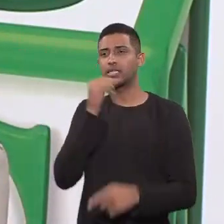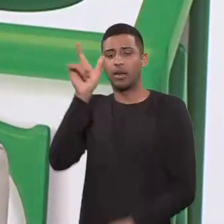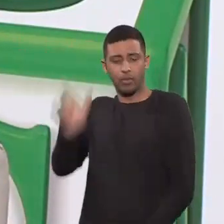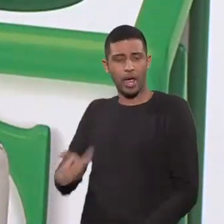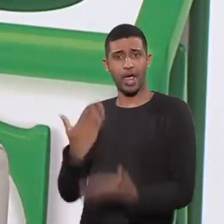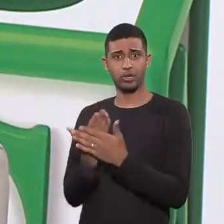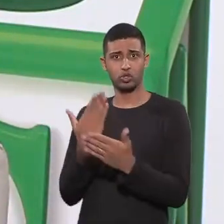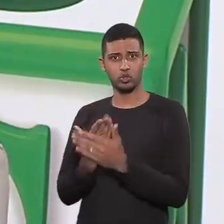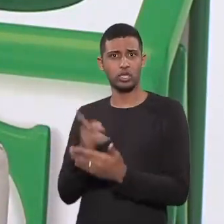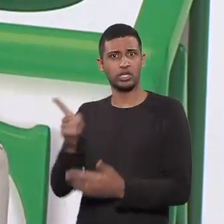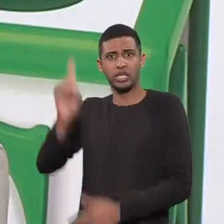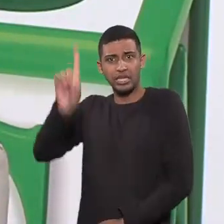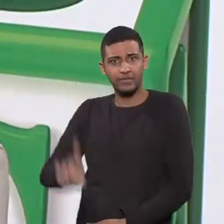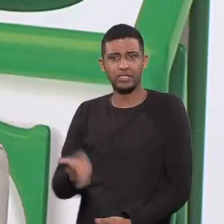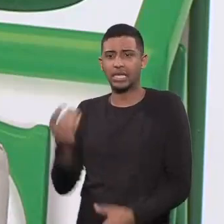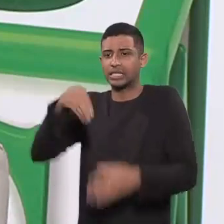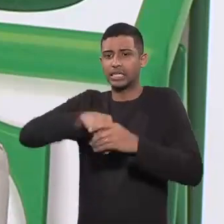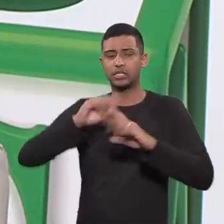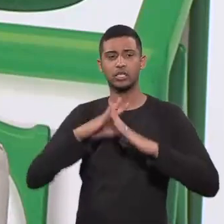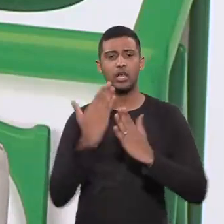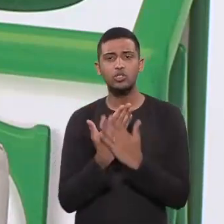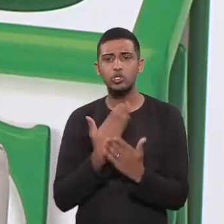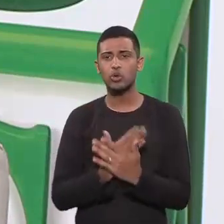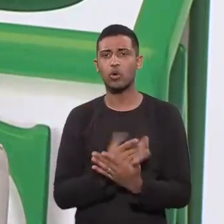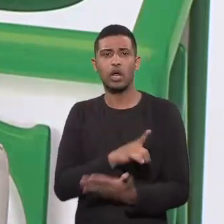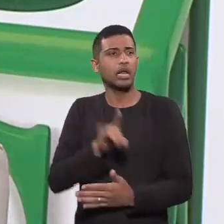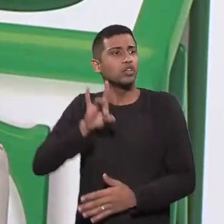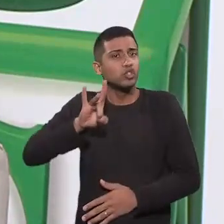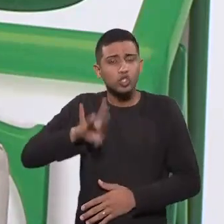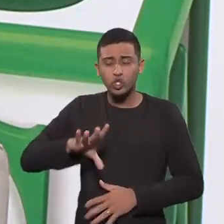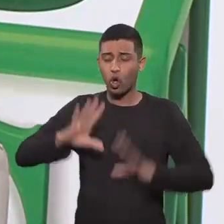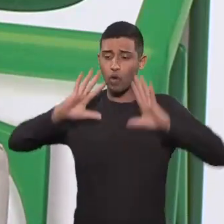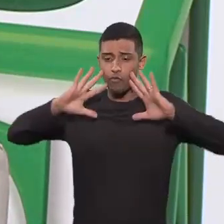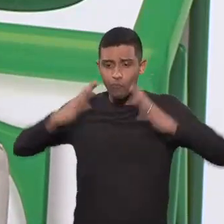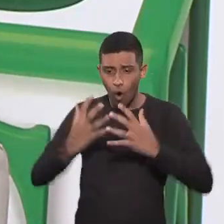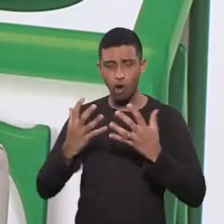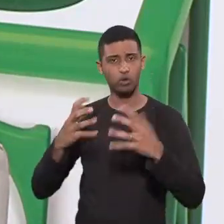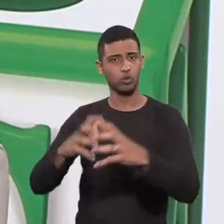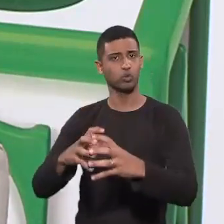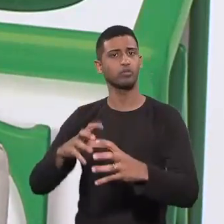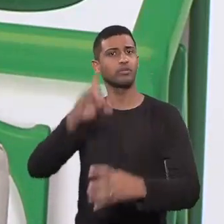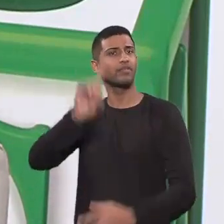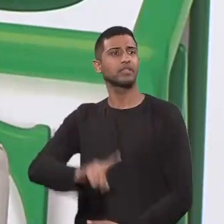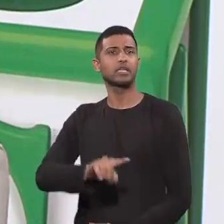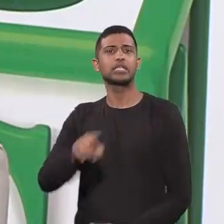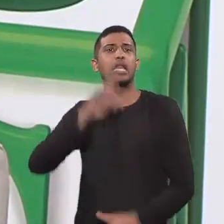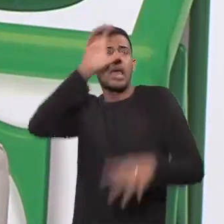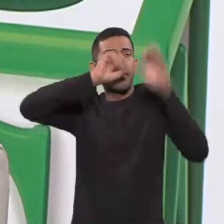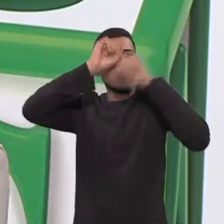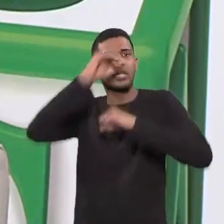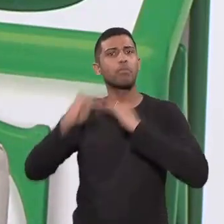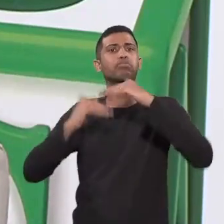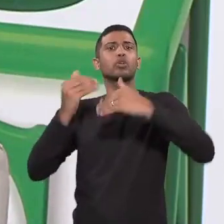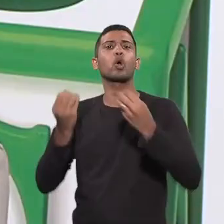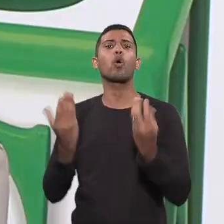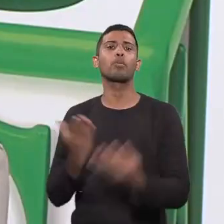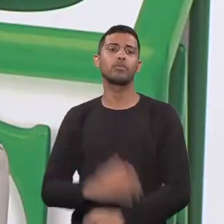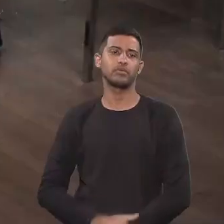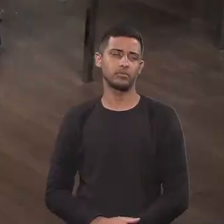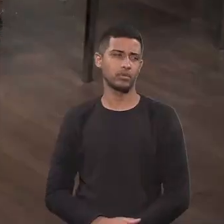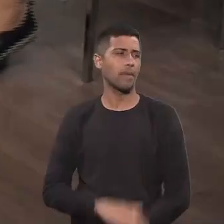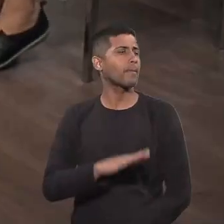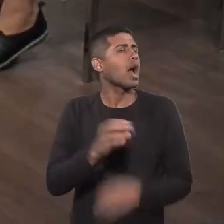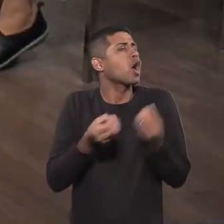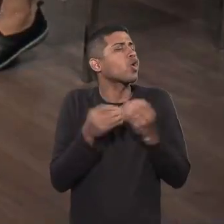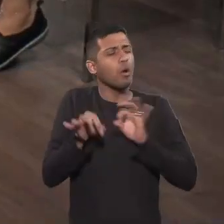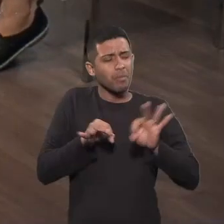estudante especial dentro de uma escola que só tem especiais, o que ele vai aprender? Como ele vai crescer? Como é que tem sido esse